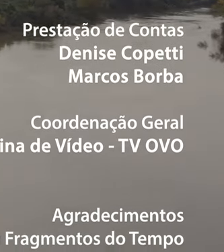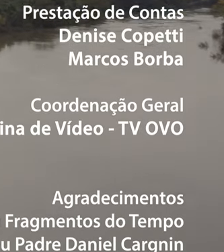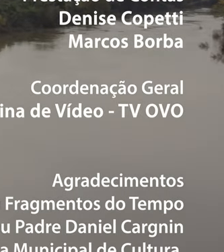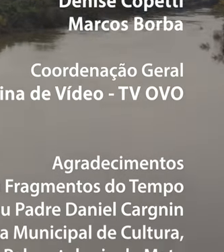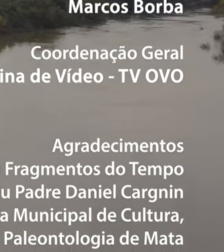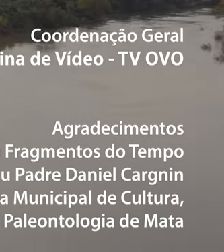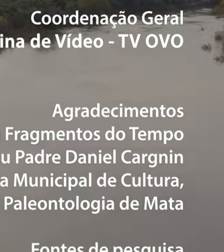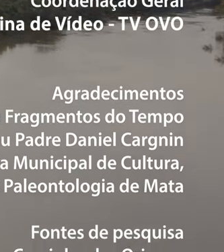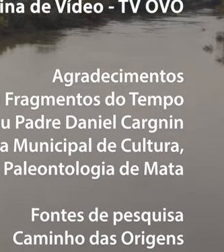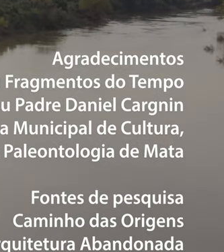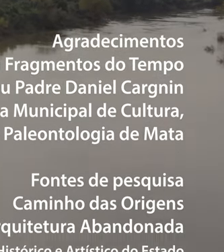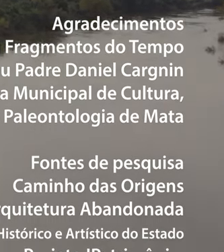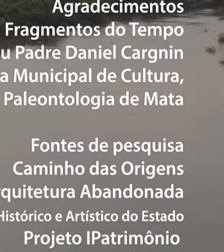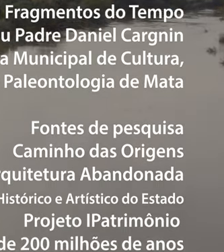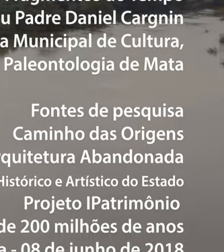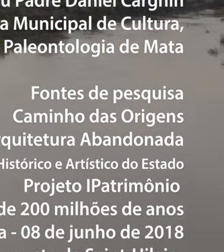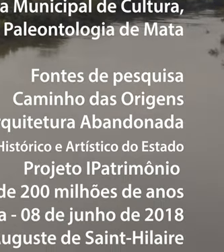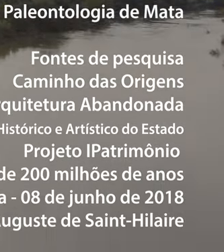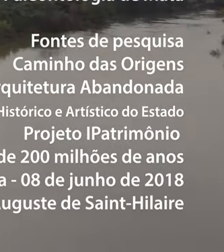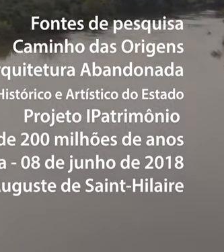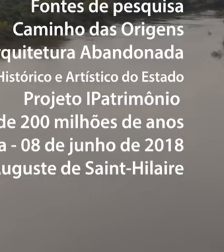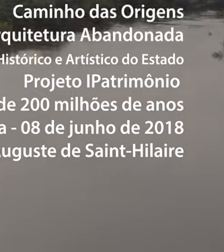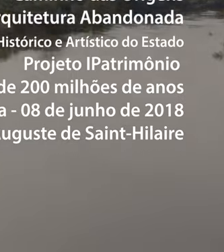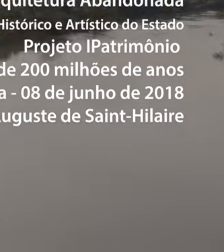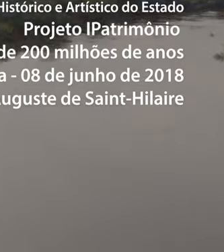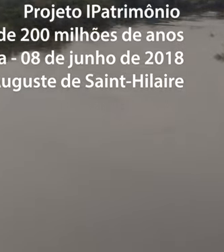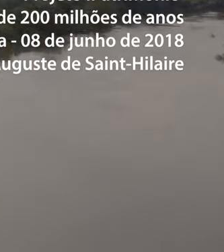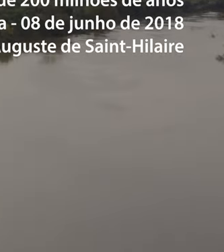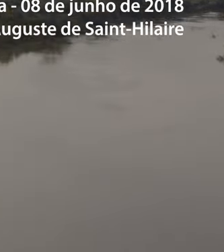toque descrição Fernando pozzobon legendas descritivas